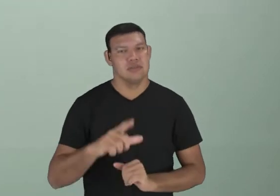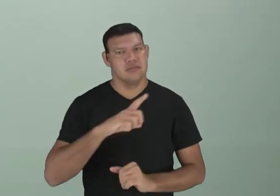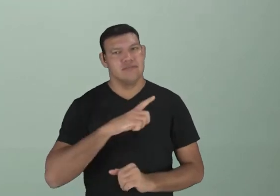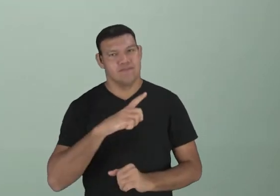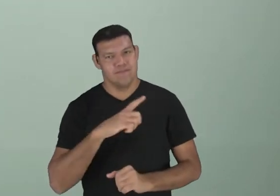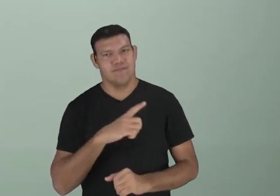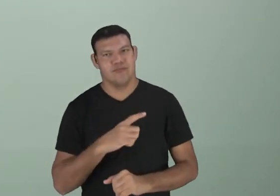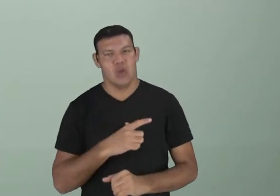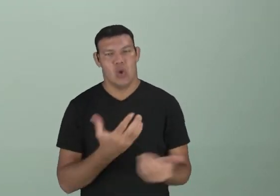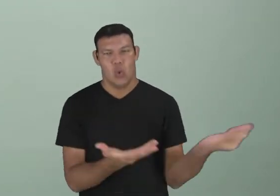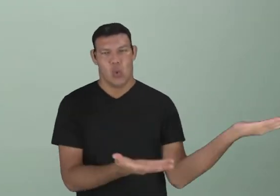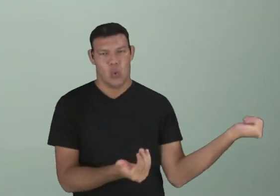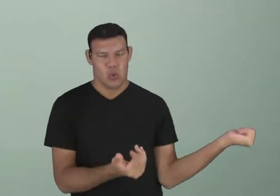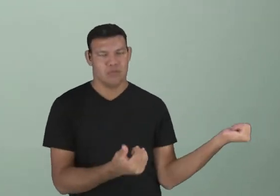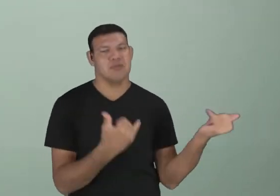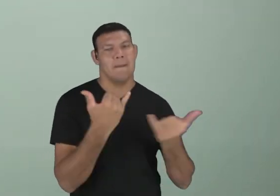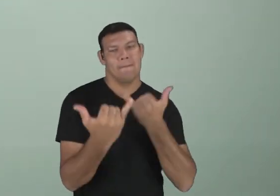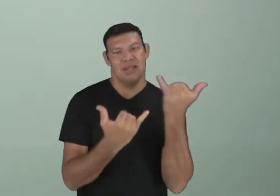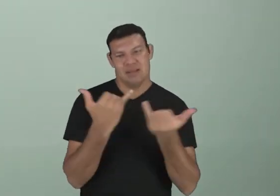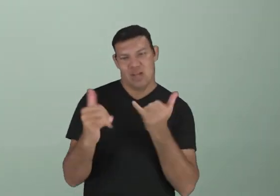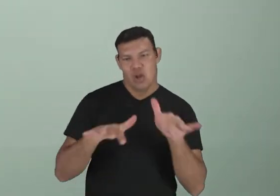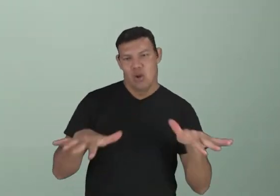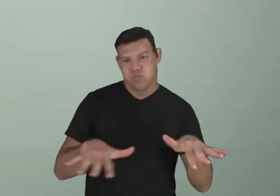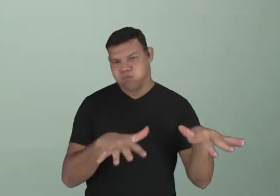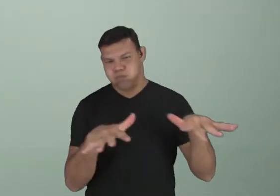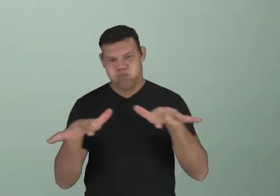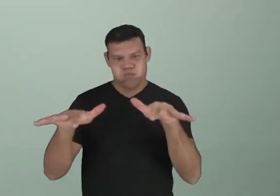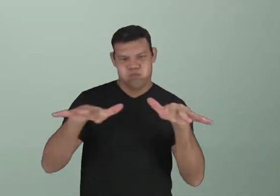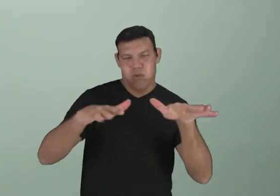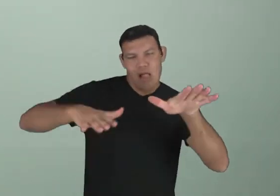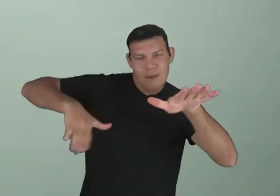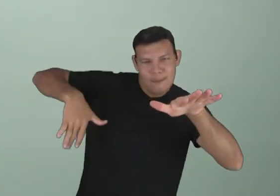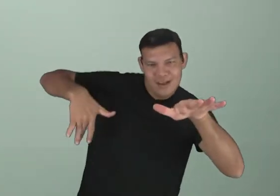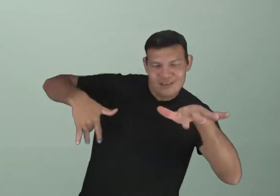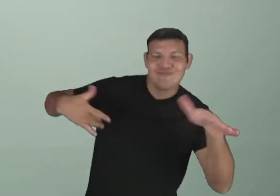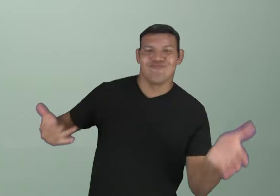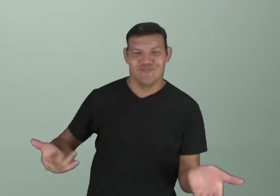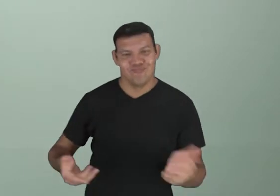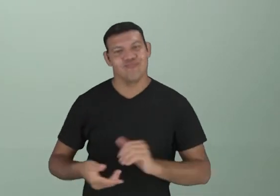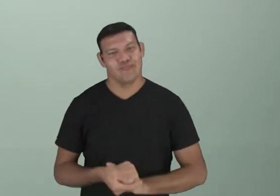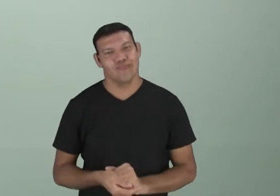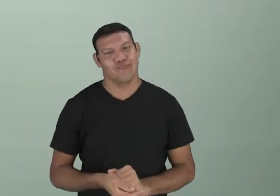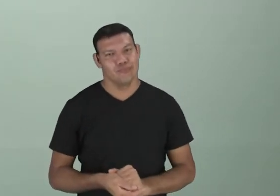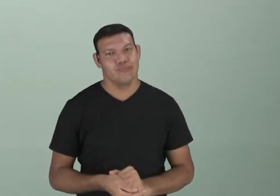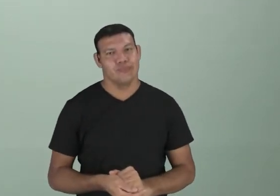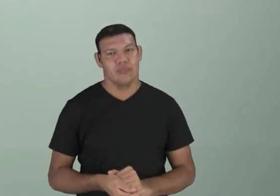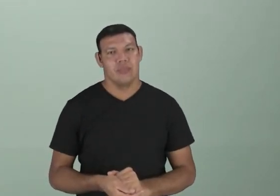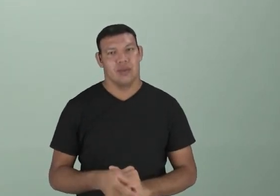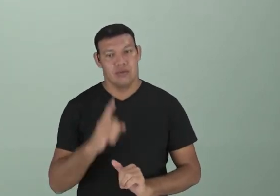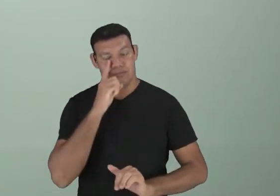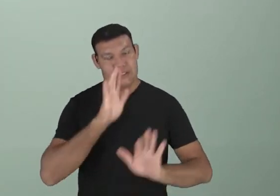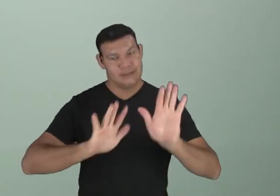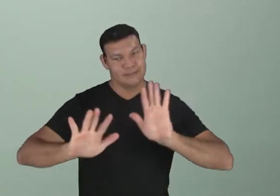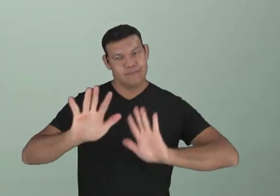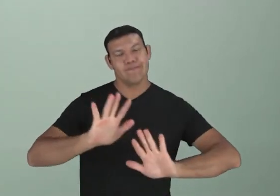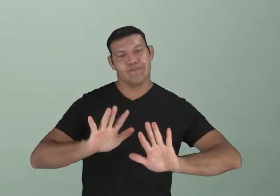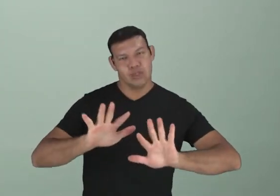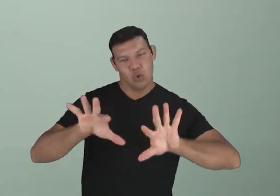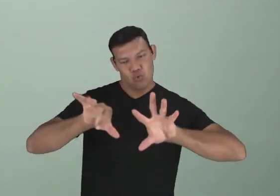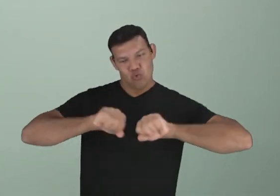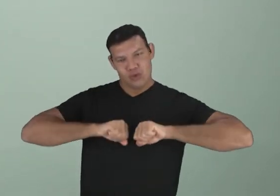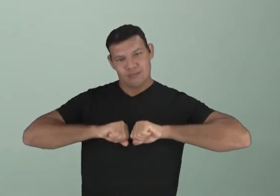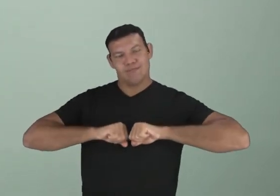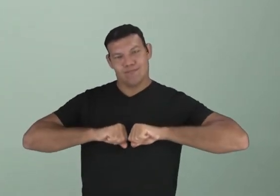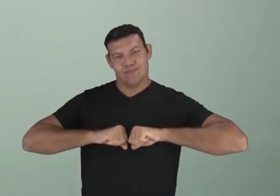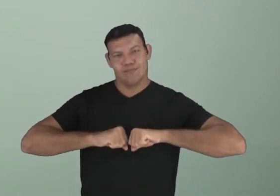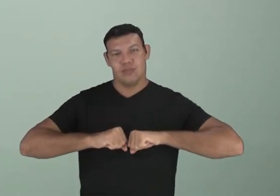também, existe esse costume dos jovens brincarem em áreas alagadas e tudo isso acaba expondo eles ao risco de contrair leptospirose,